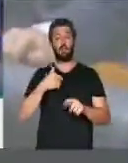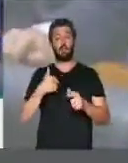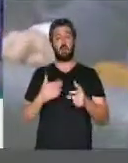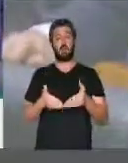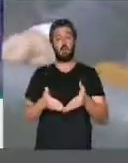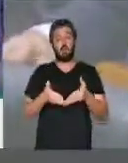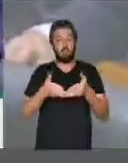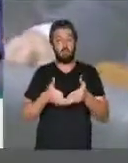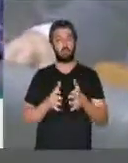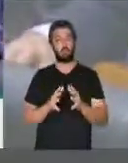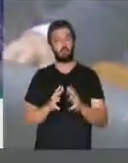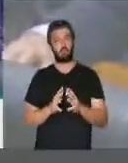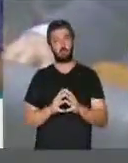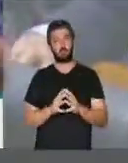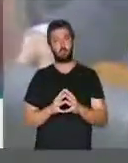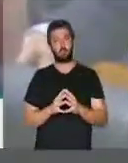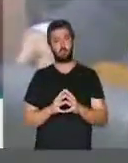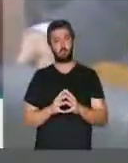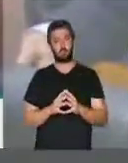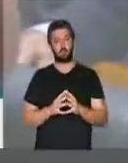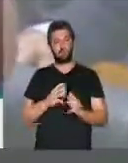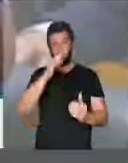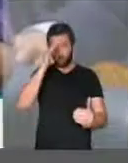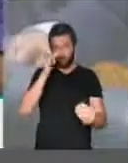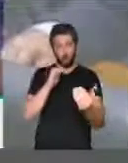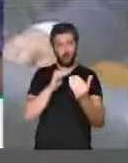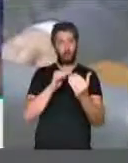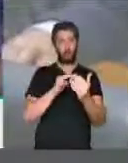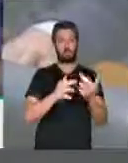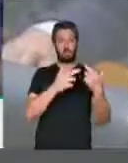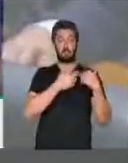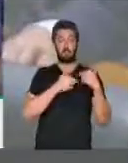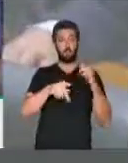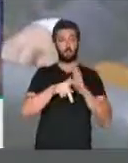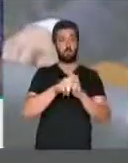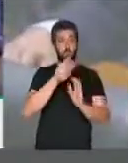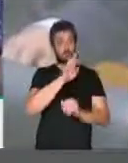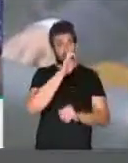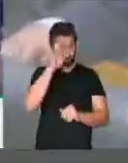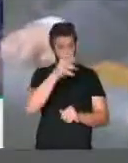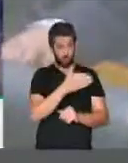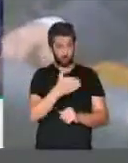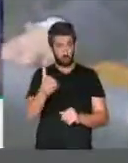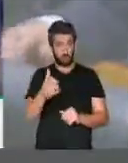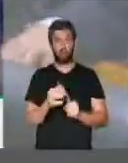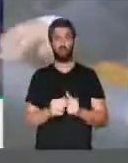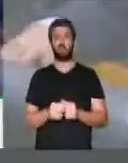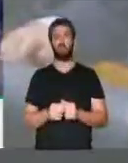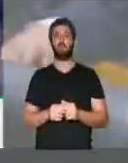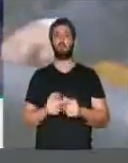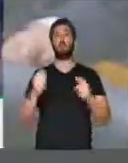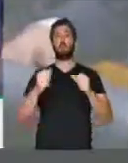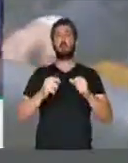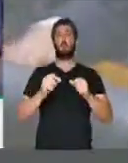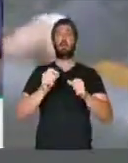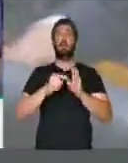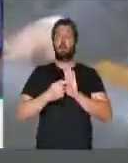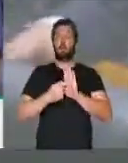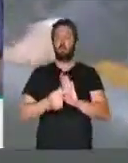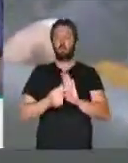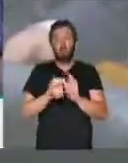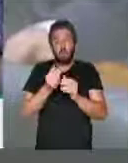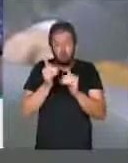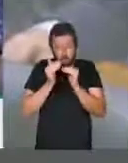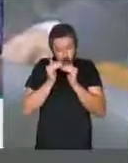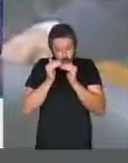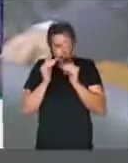um apelo, através da coerência e da responsabilidade dos senhores, da necessidade de satisfação à sociedade brasileira em, pelo